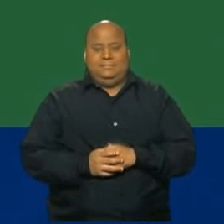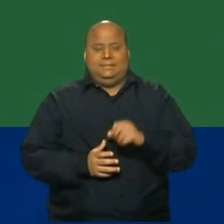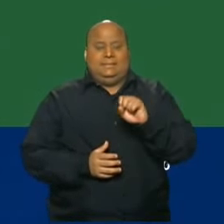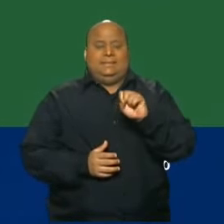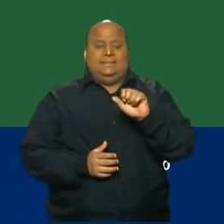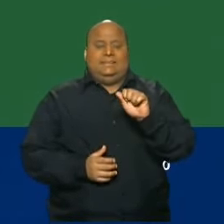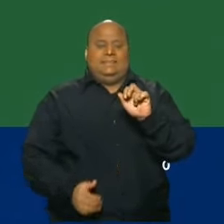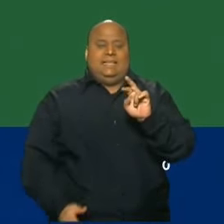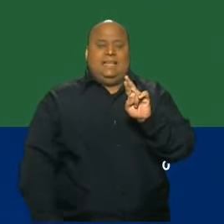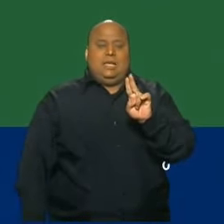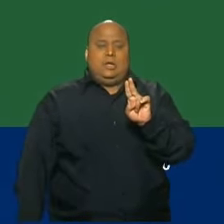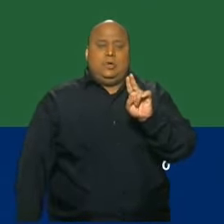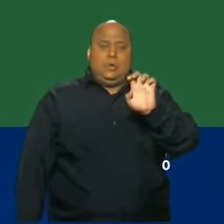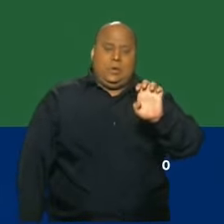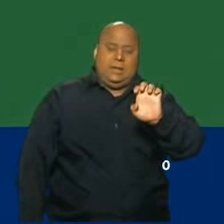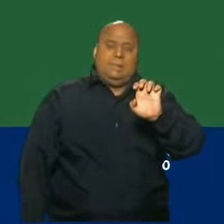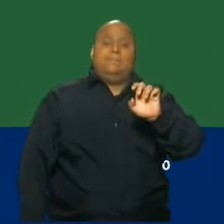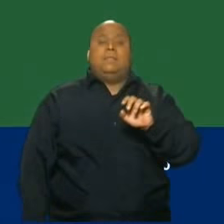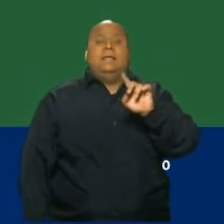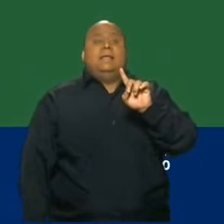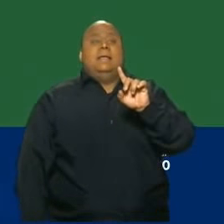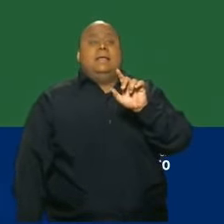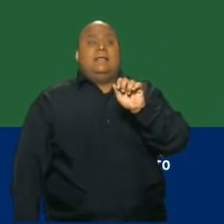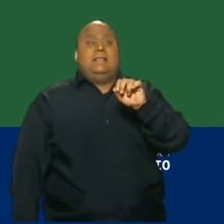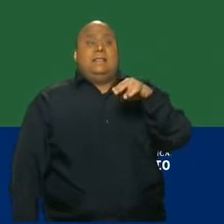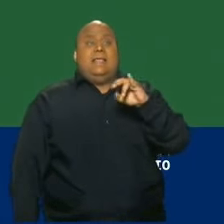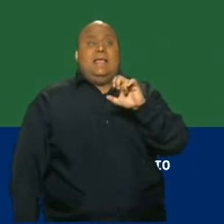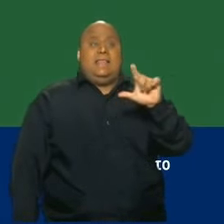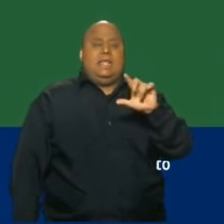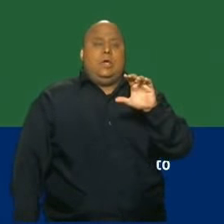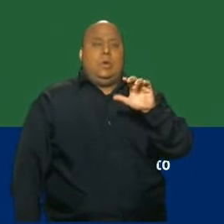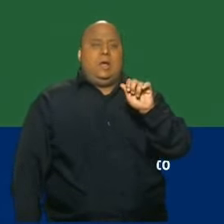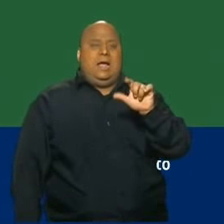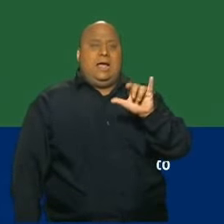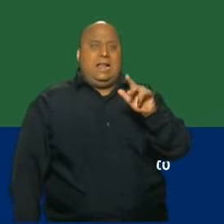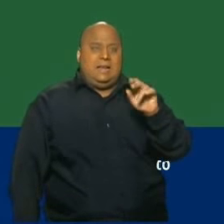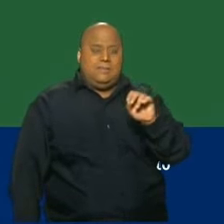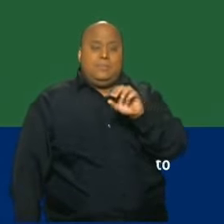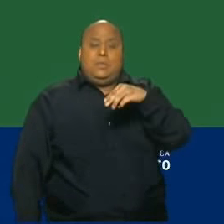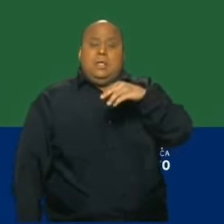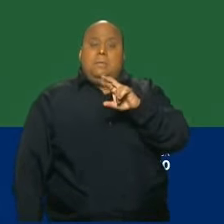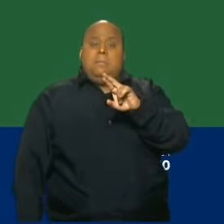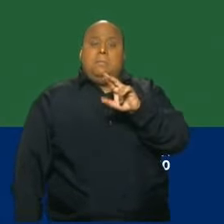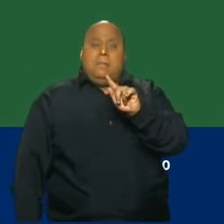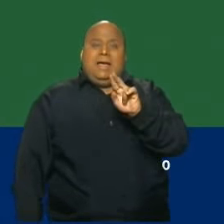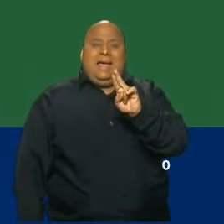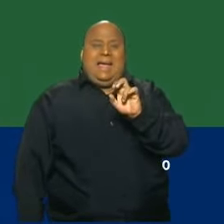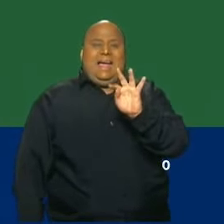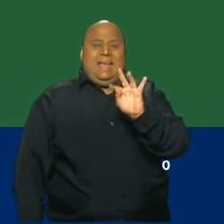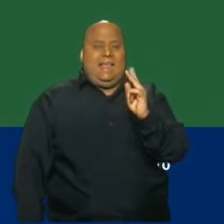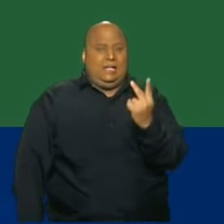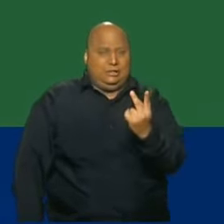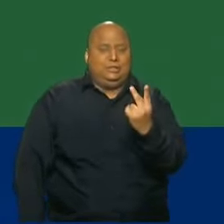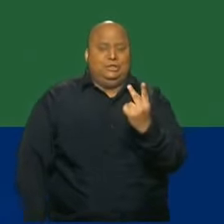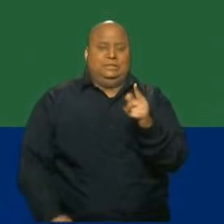Saruê. Autoria: Daniel Bortolotti Calipo e Margarete Brandini